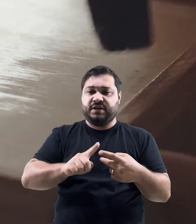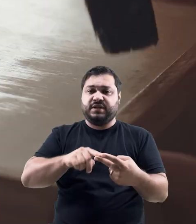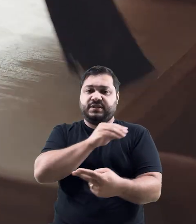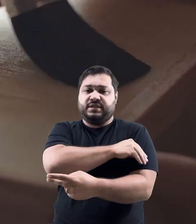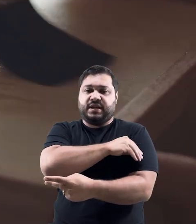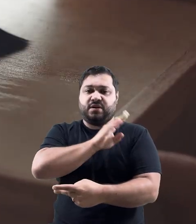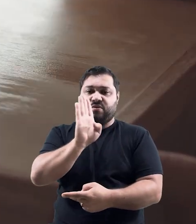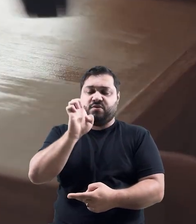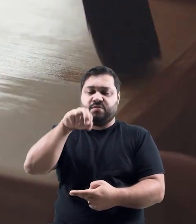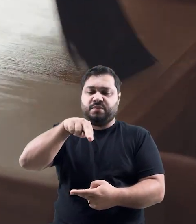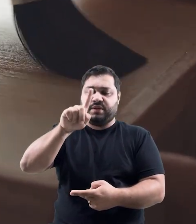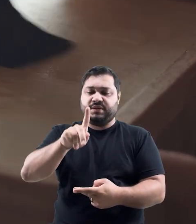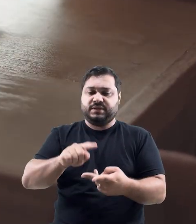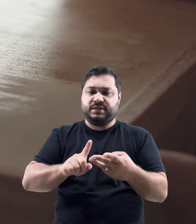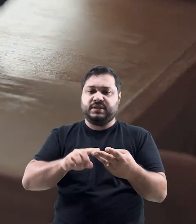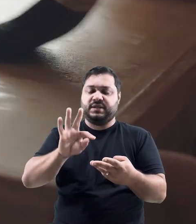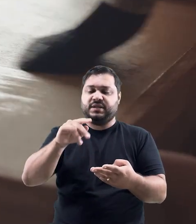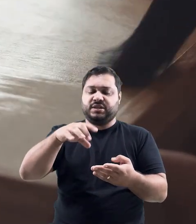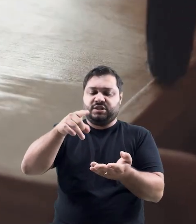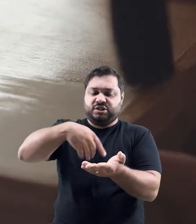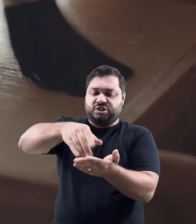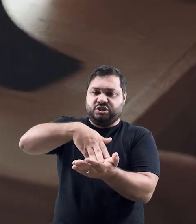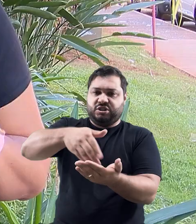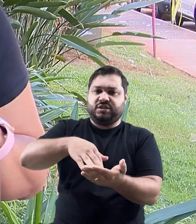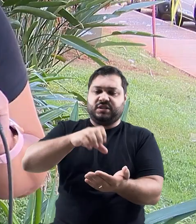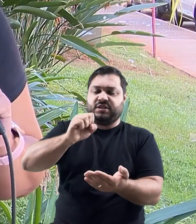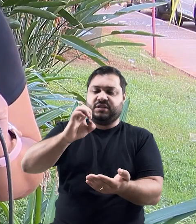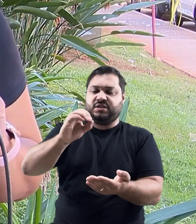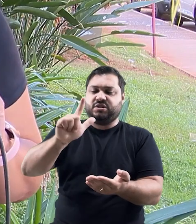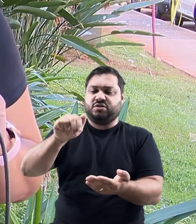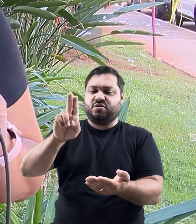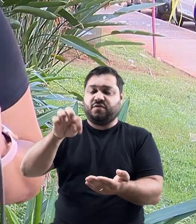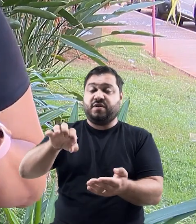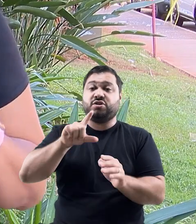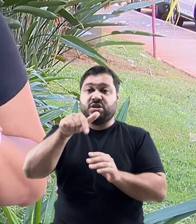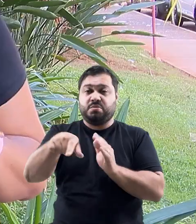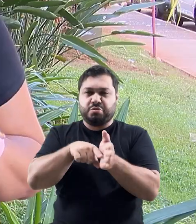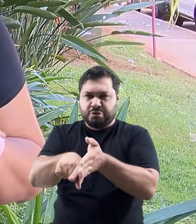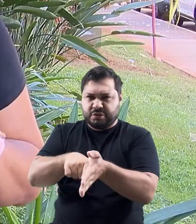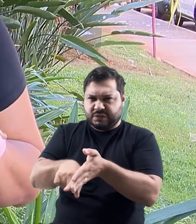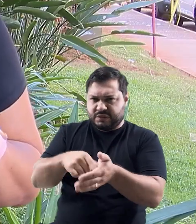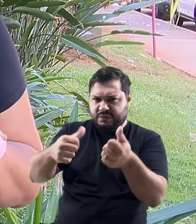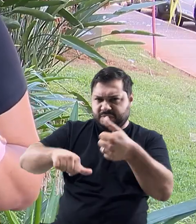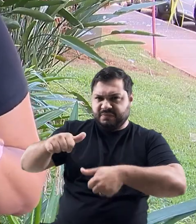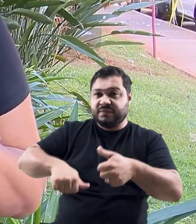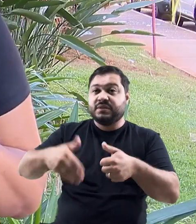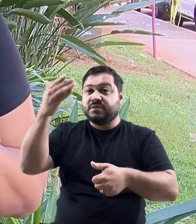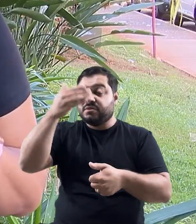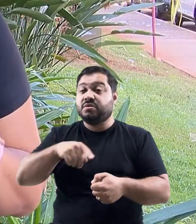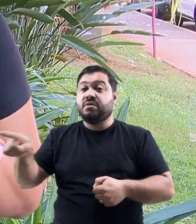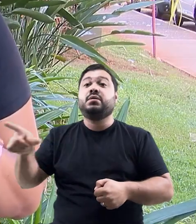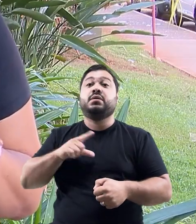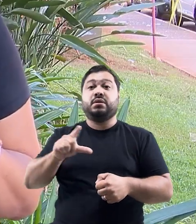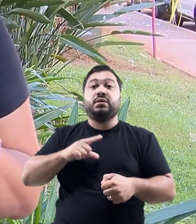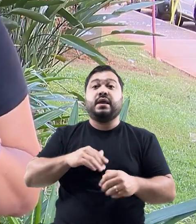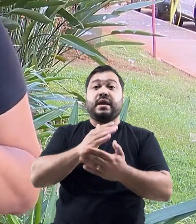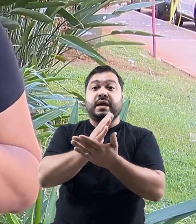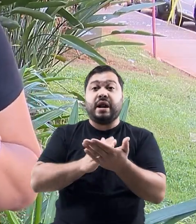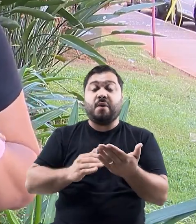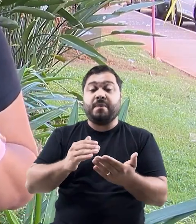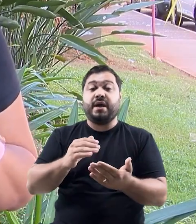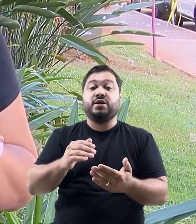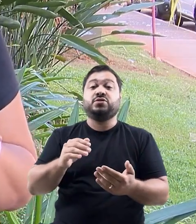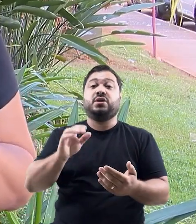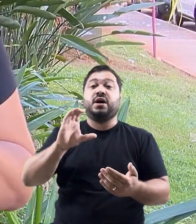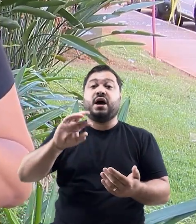álcool, benzina, tintas e solventes. Após uma perícia, constatou-se que o servidor estava exposto em grau médio